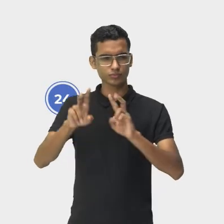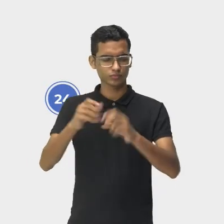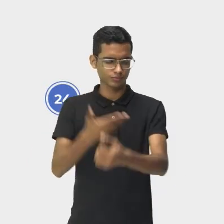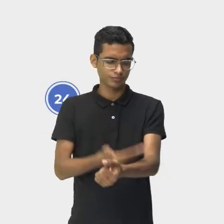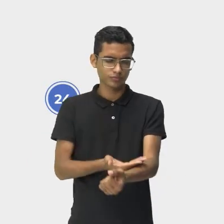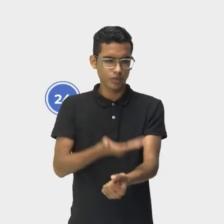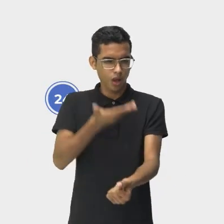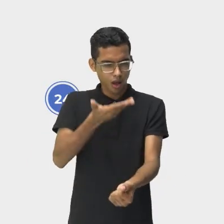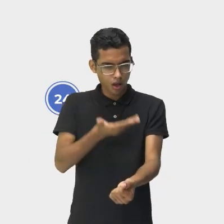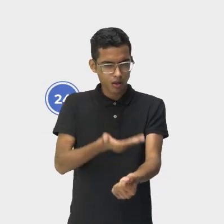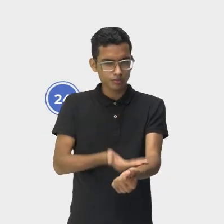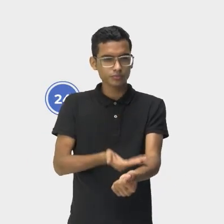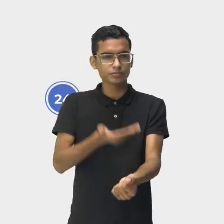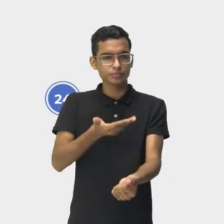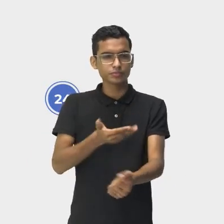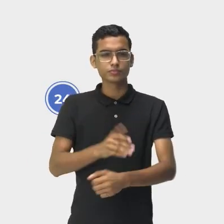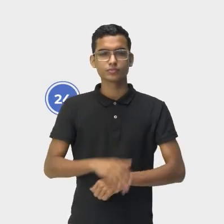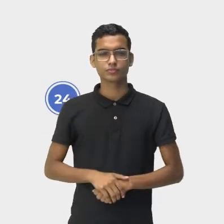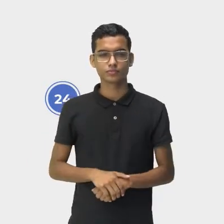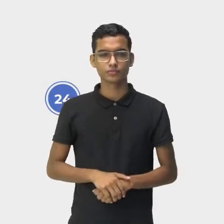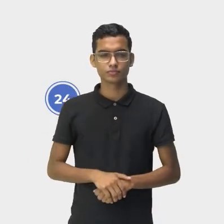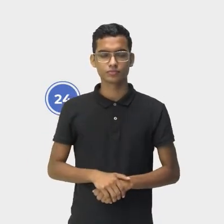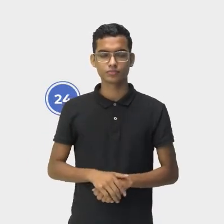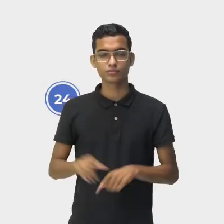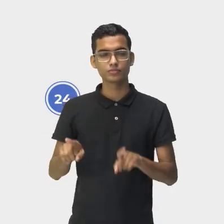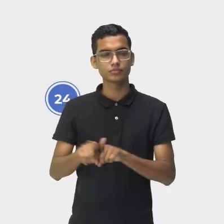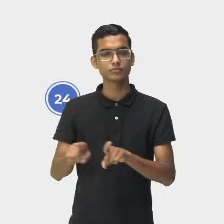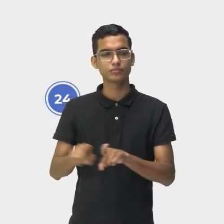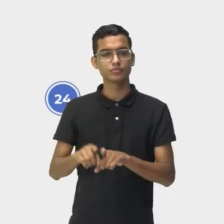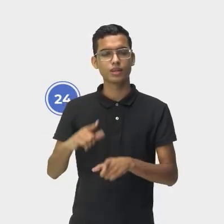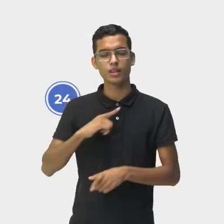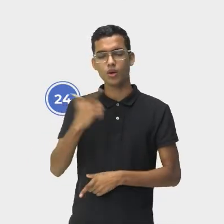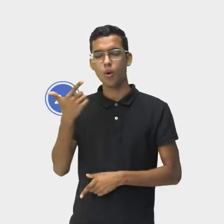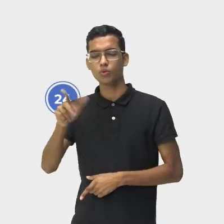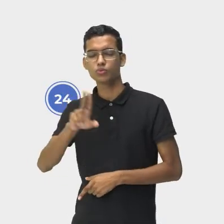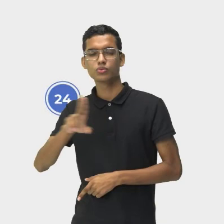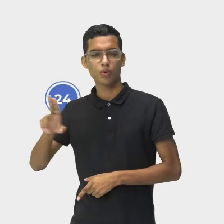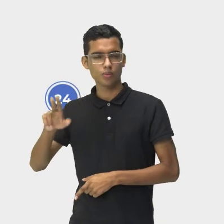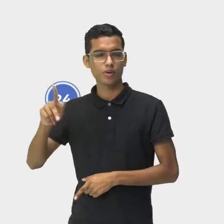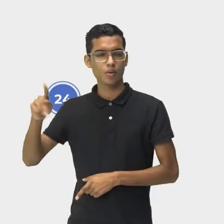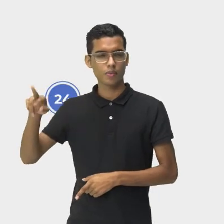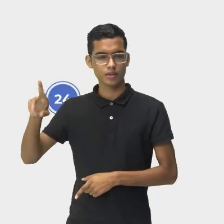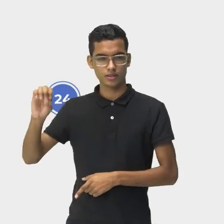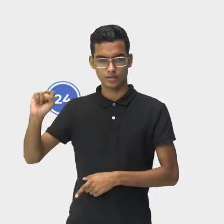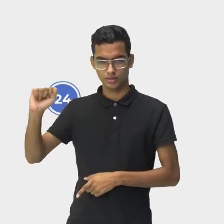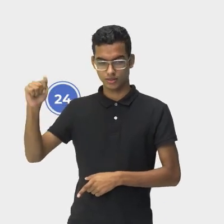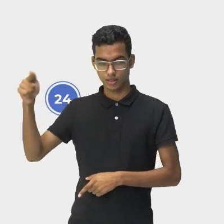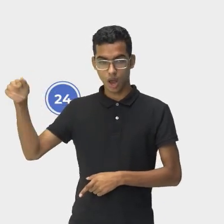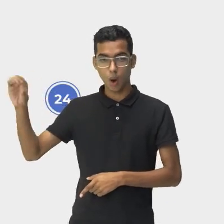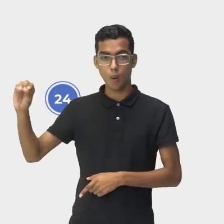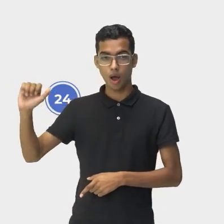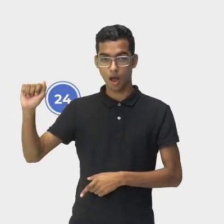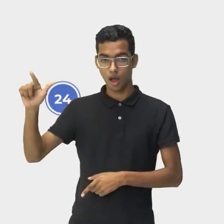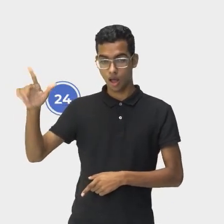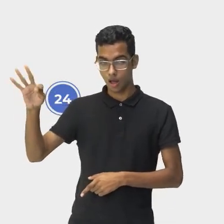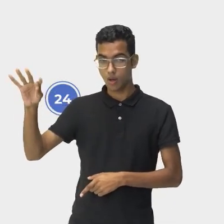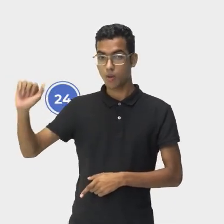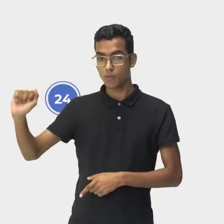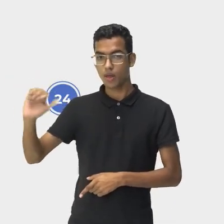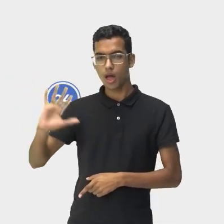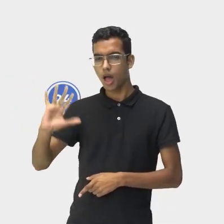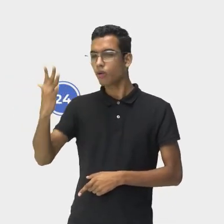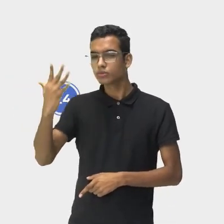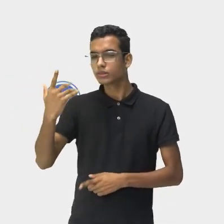hipertensão arterial, né, que também é conhecida popularmente como pressão alta, ela acontece por